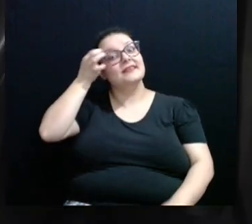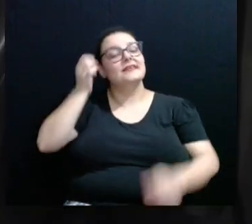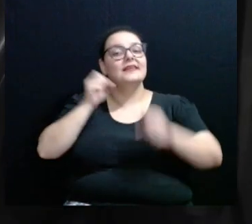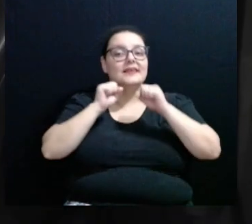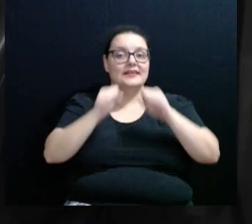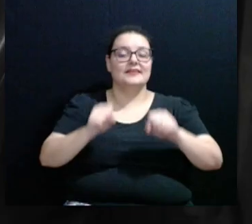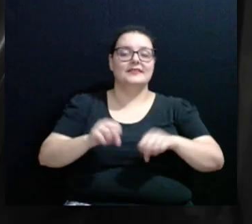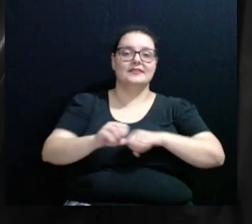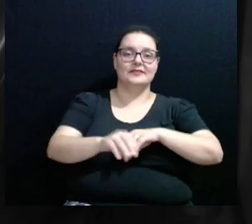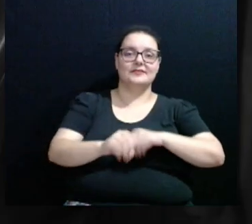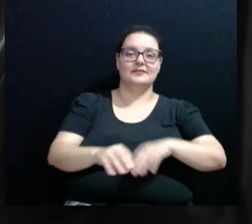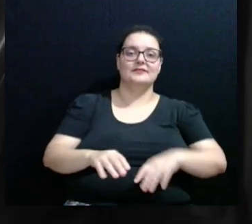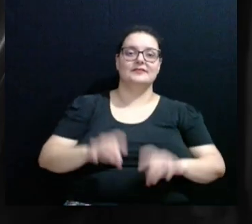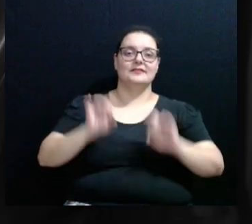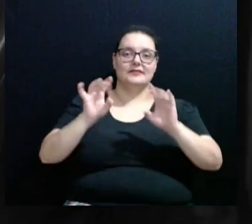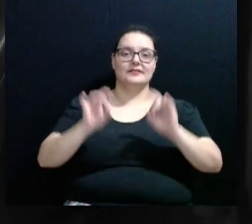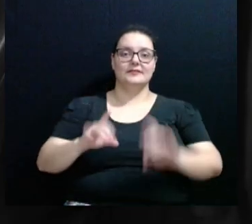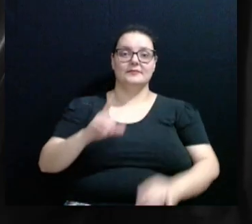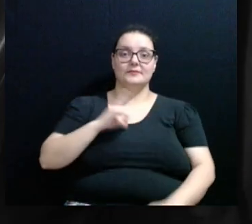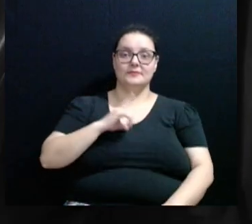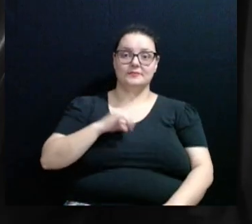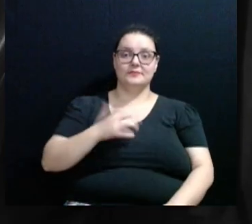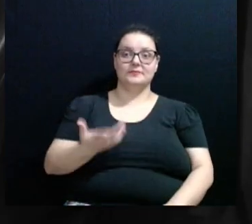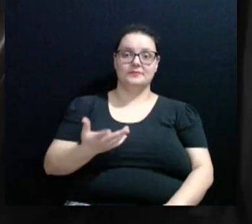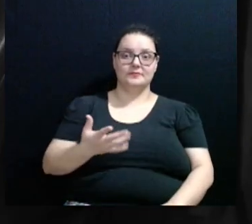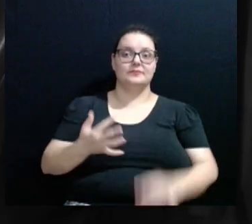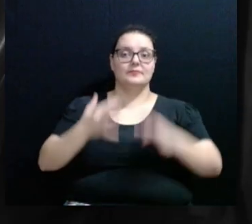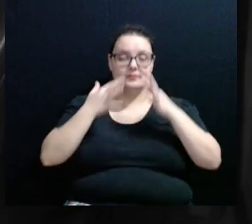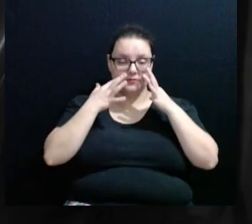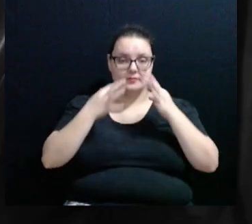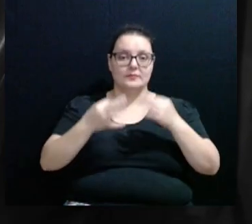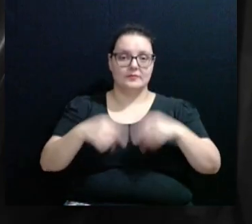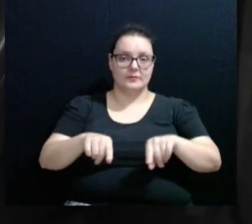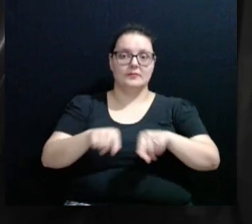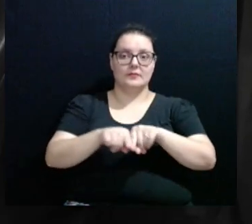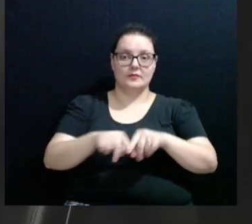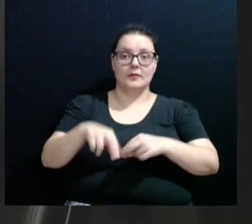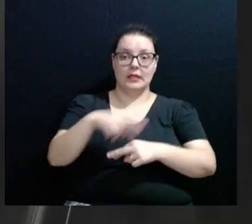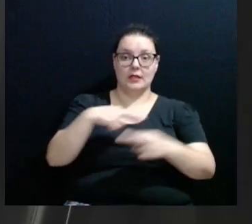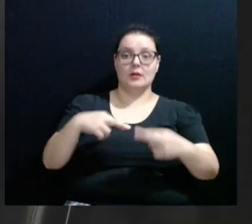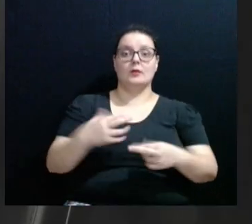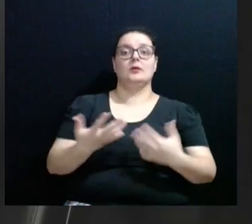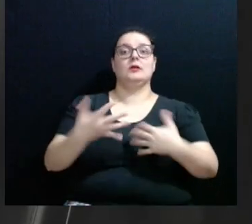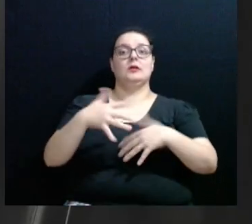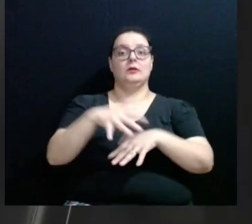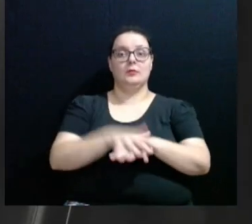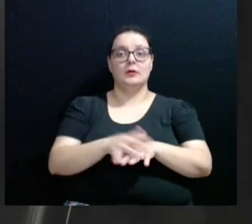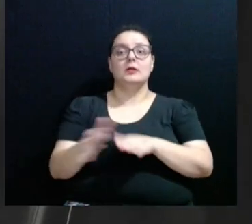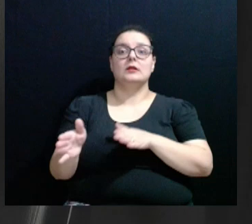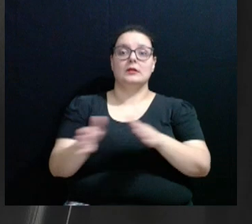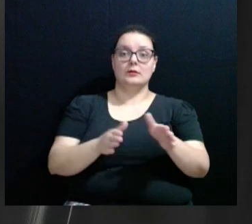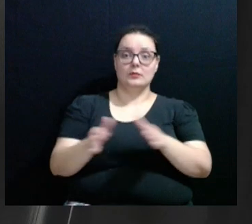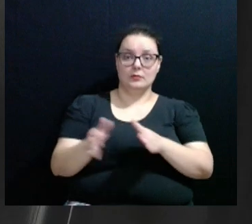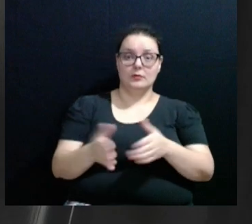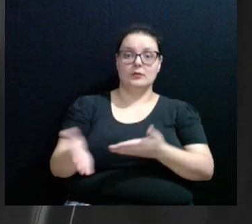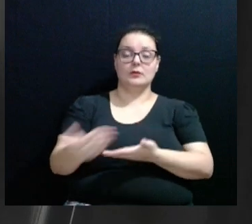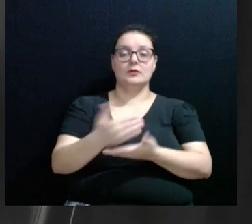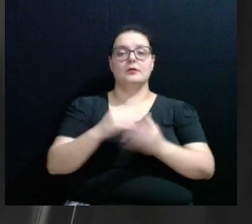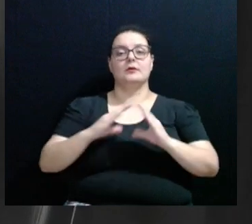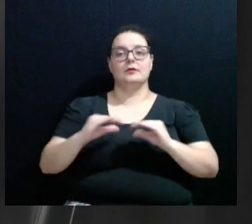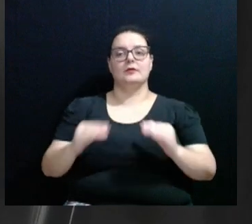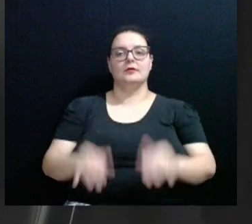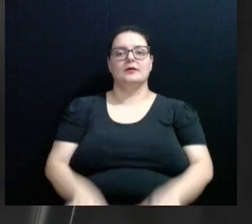faz a gente tem uma atenção muito especial pela questão da inclusão, da acessibilidade, do acolhimento,